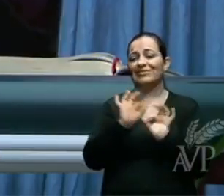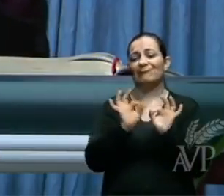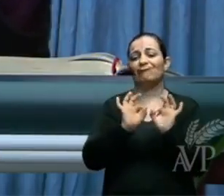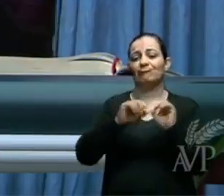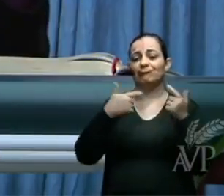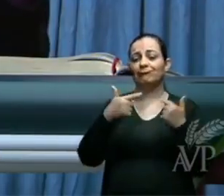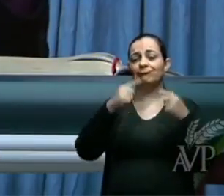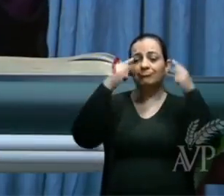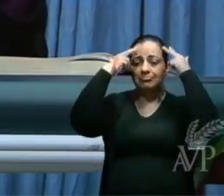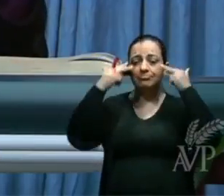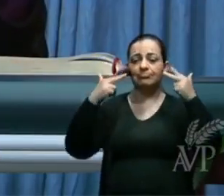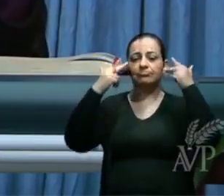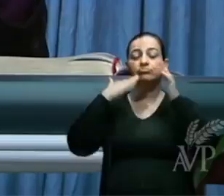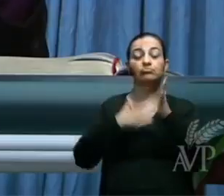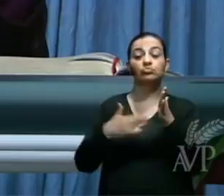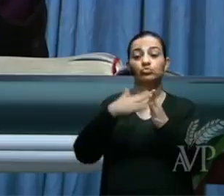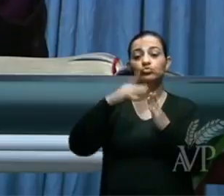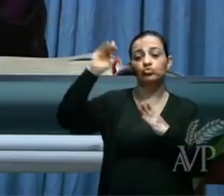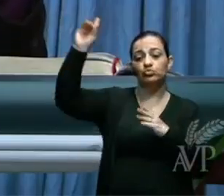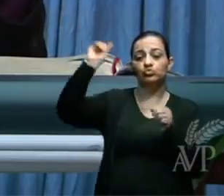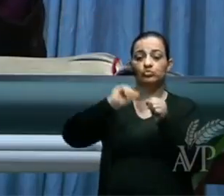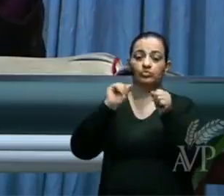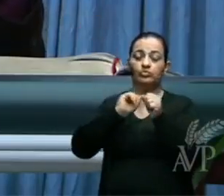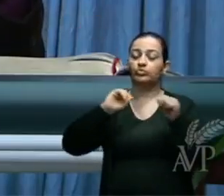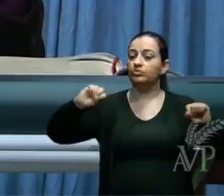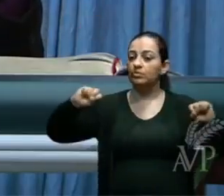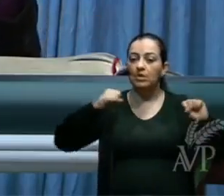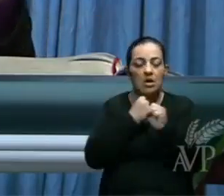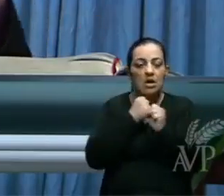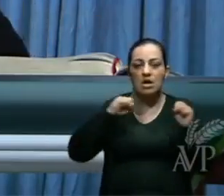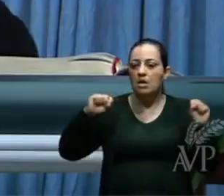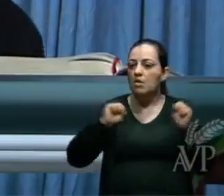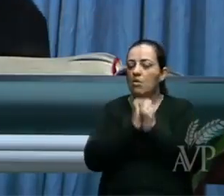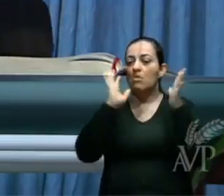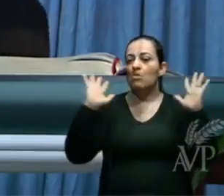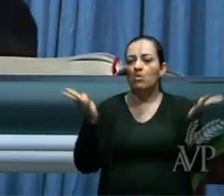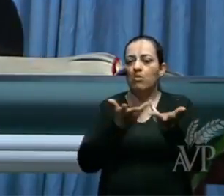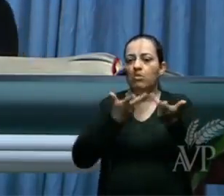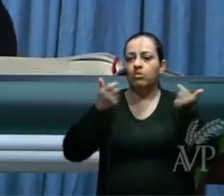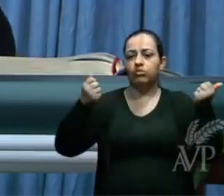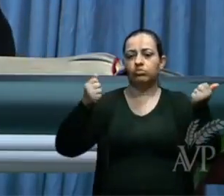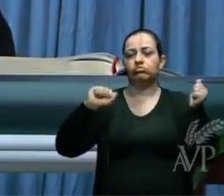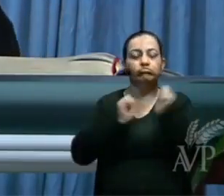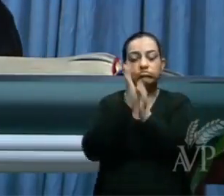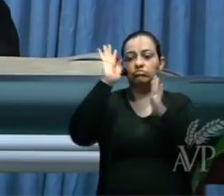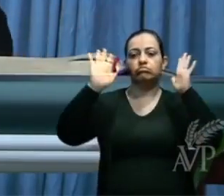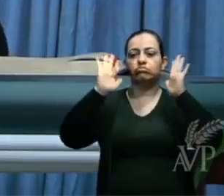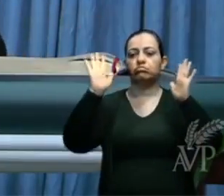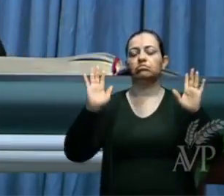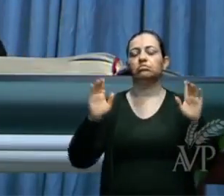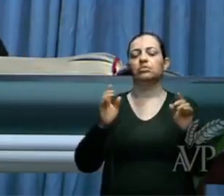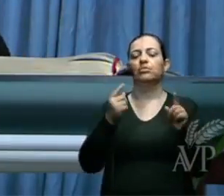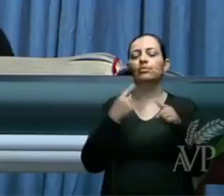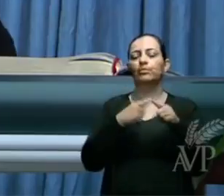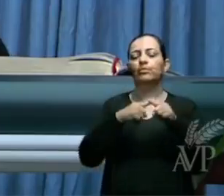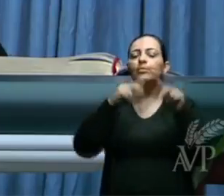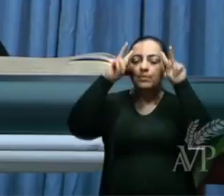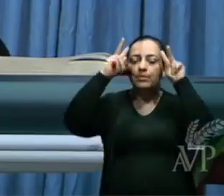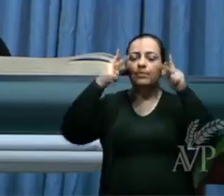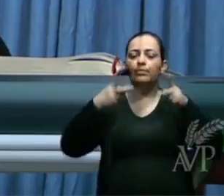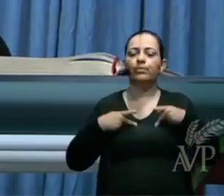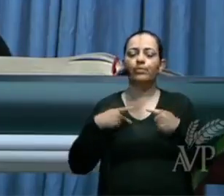todas as obras de deus as nossas obras são naturais porque são humanas são